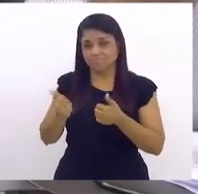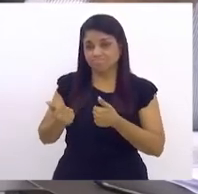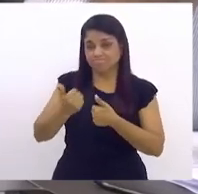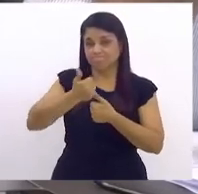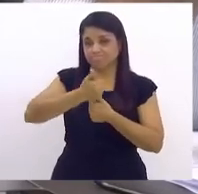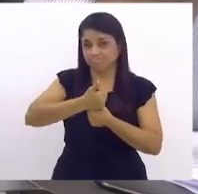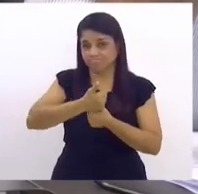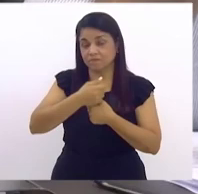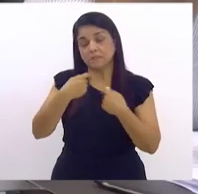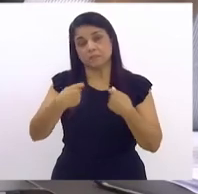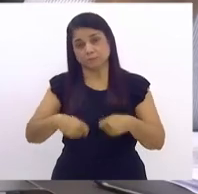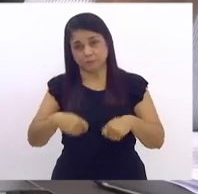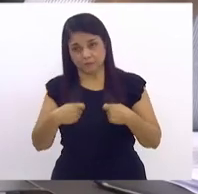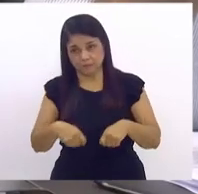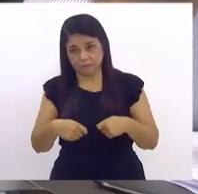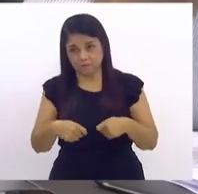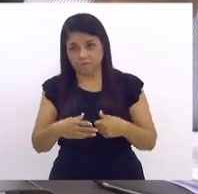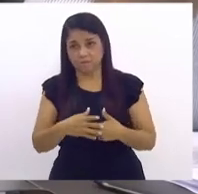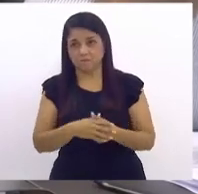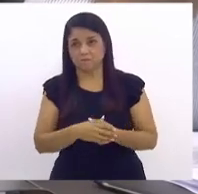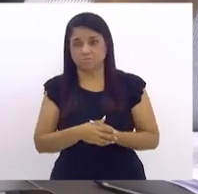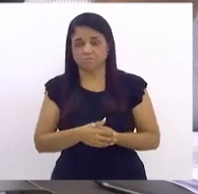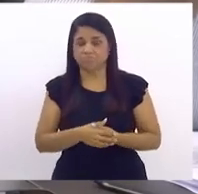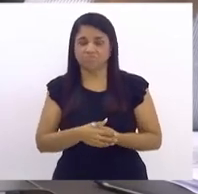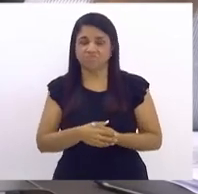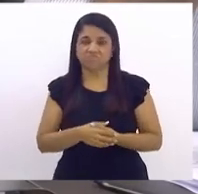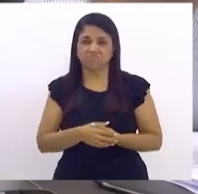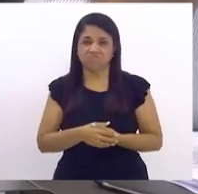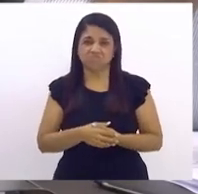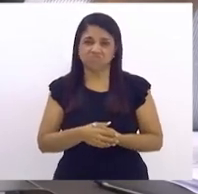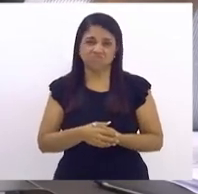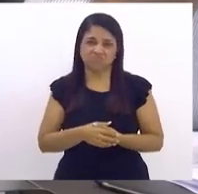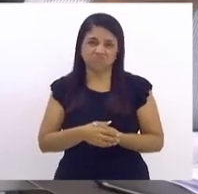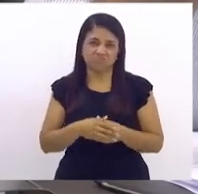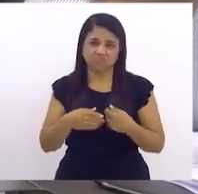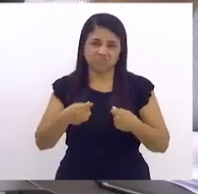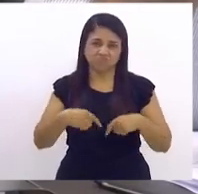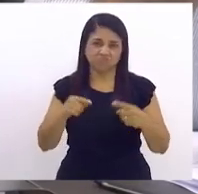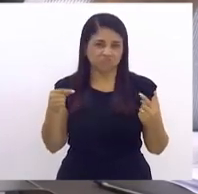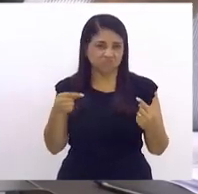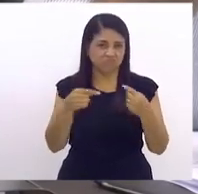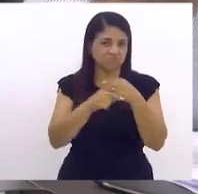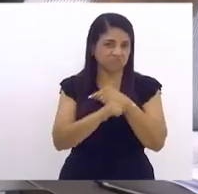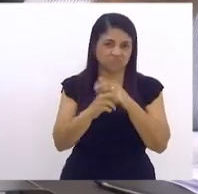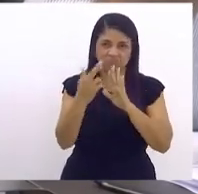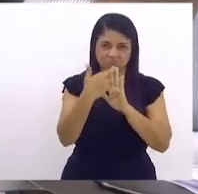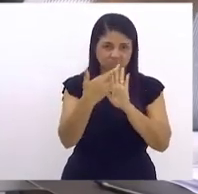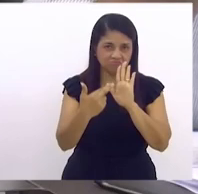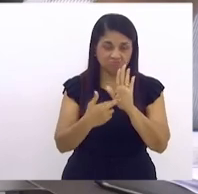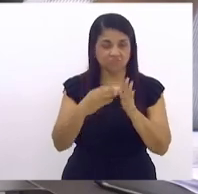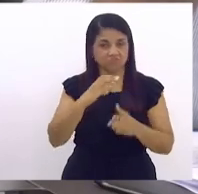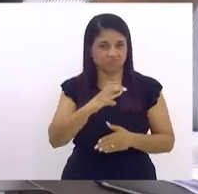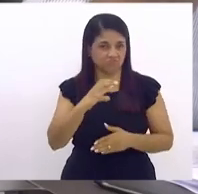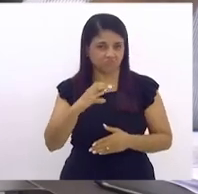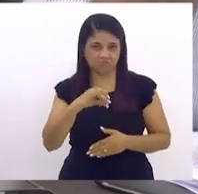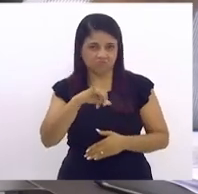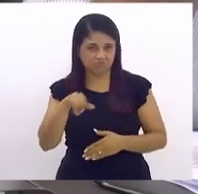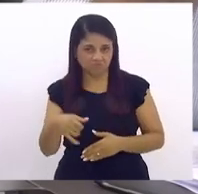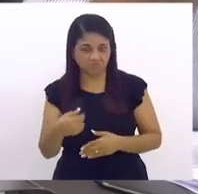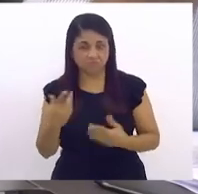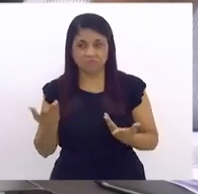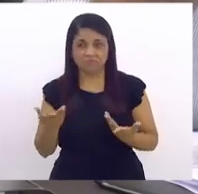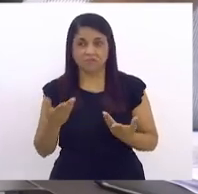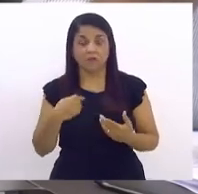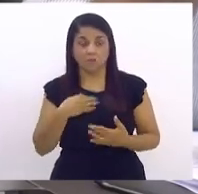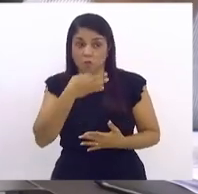suplementadas se necessário. Bom, isso também não está fora das determinações nossas da CCJ. Então, a minha sugestão seria